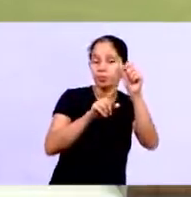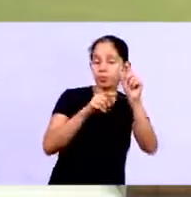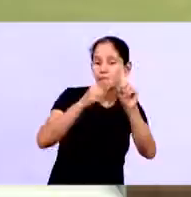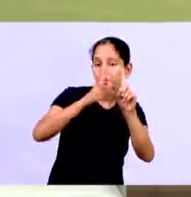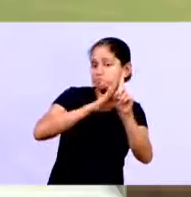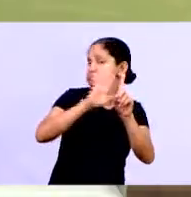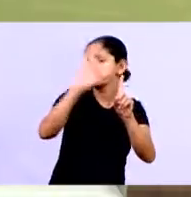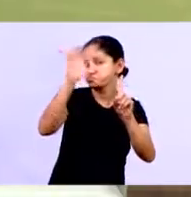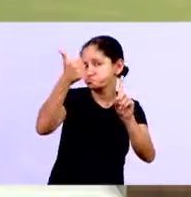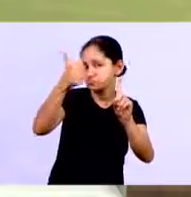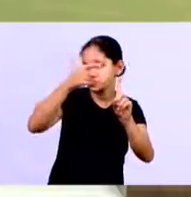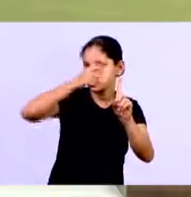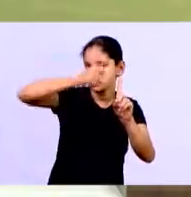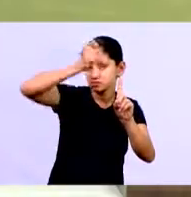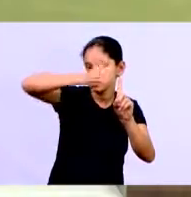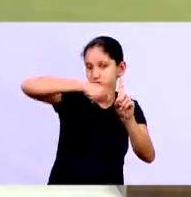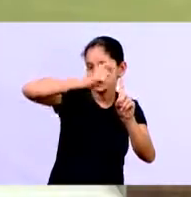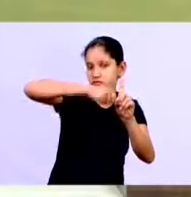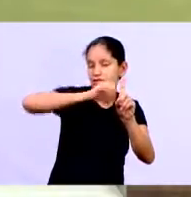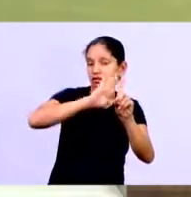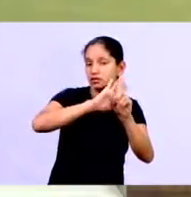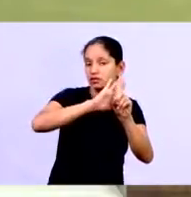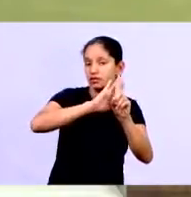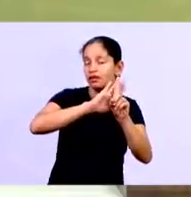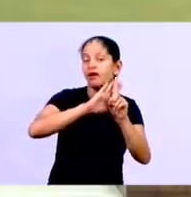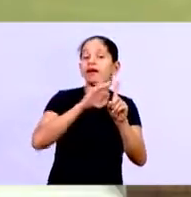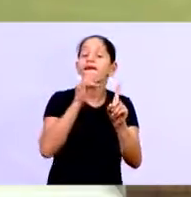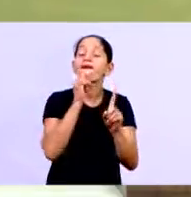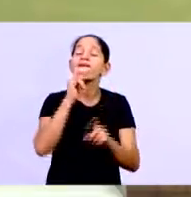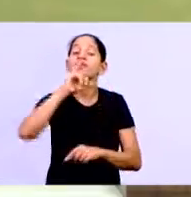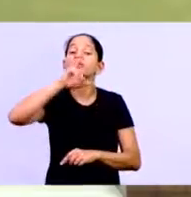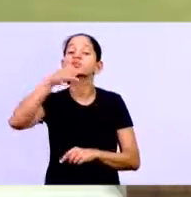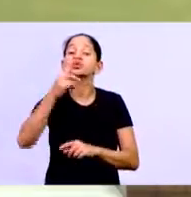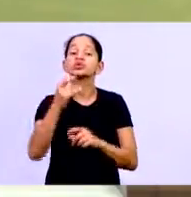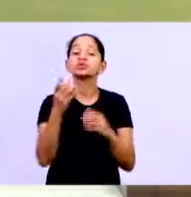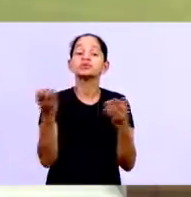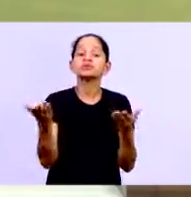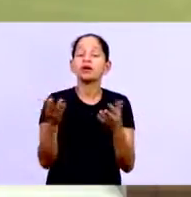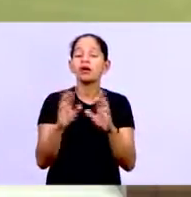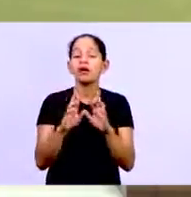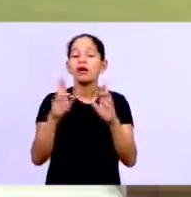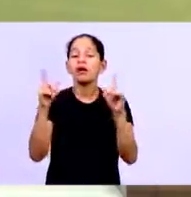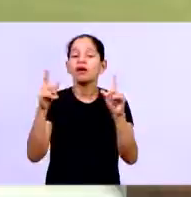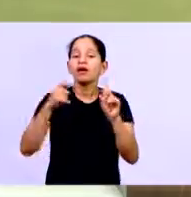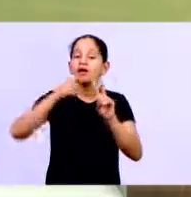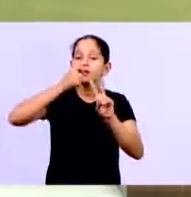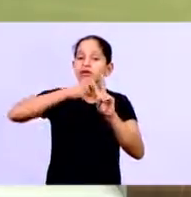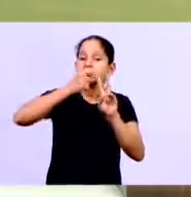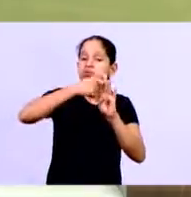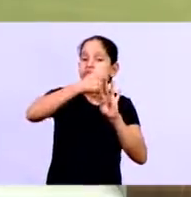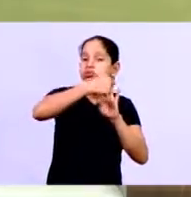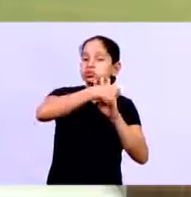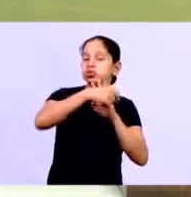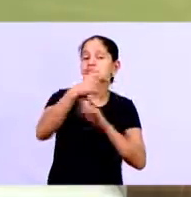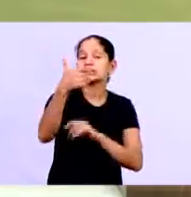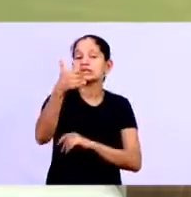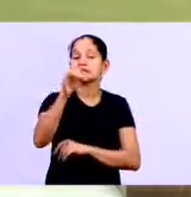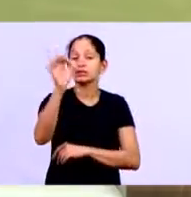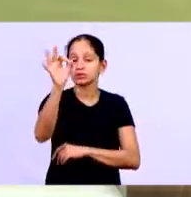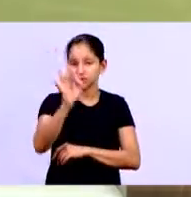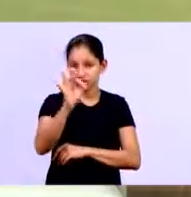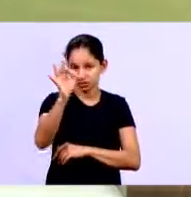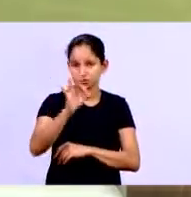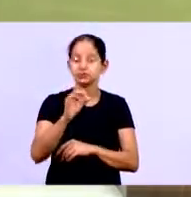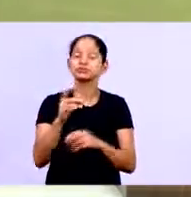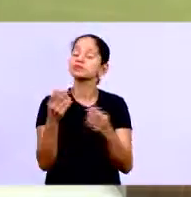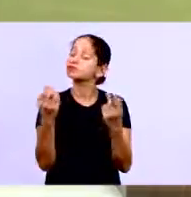término do contrato, para cada período ele vai ter que pagar uma taxa que nesse caso foi estipulado de 10% ao mês. Então você vai fazer